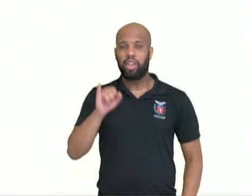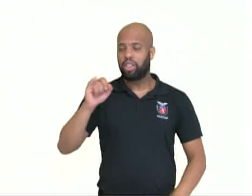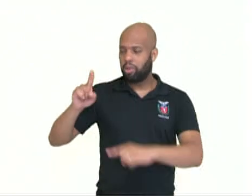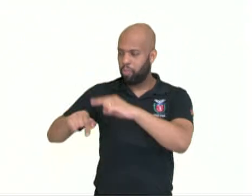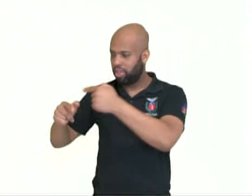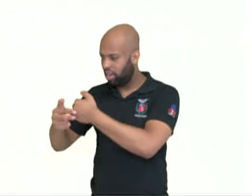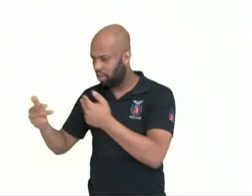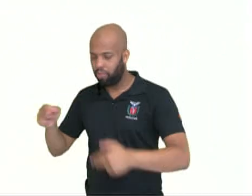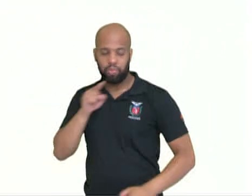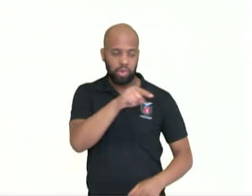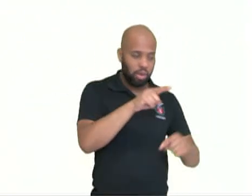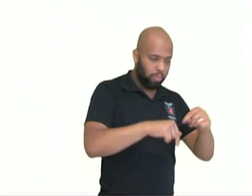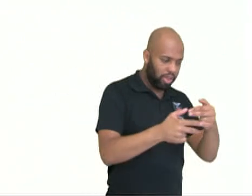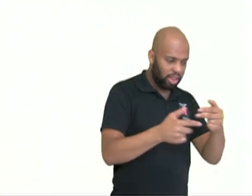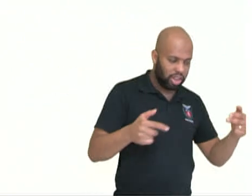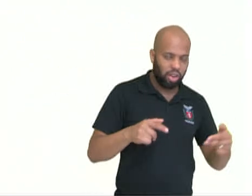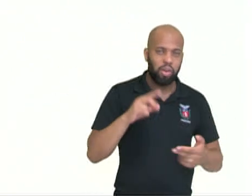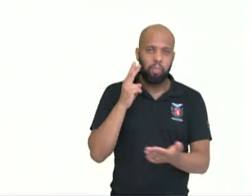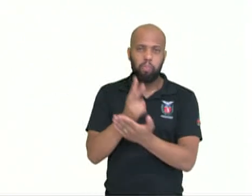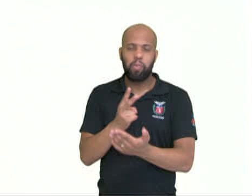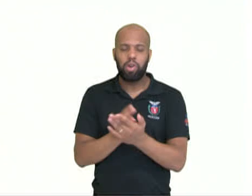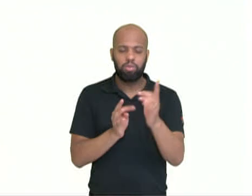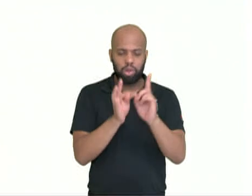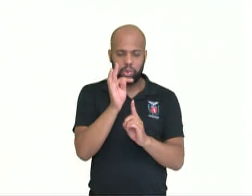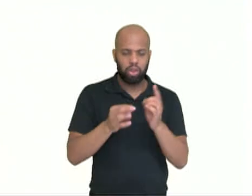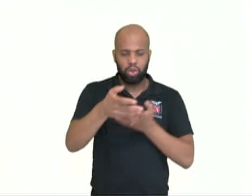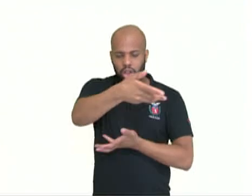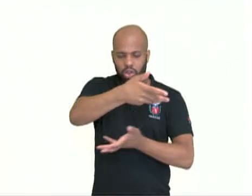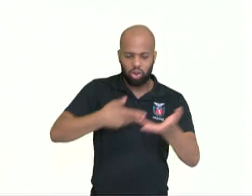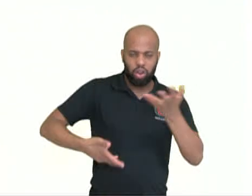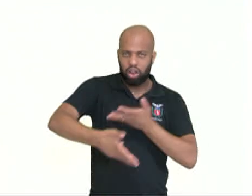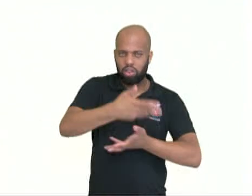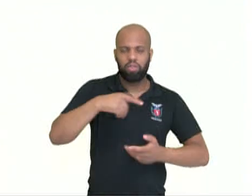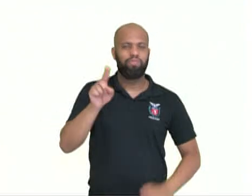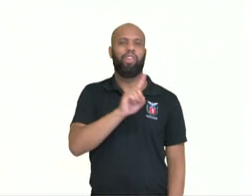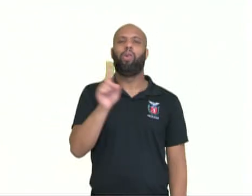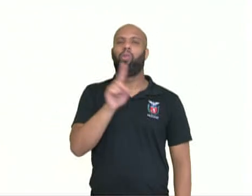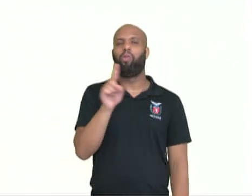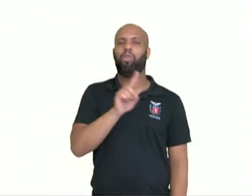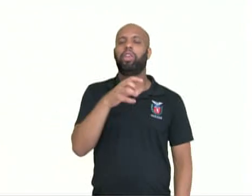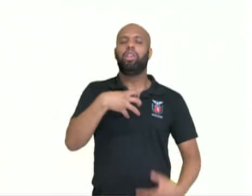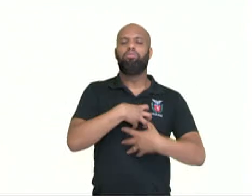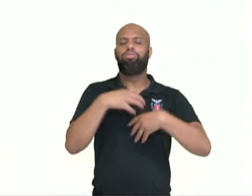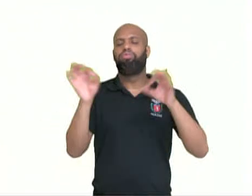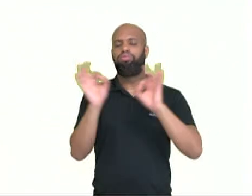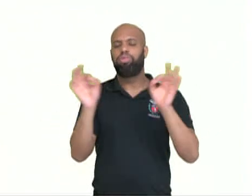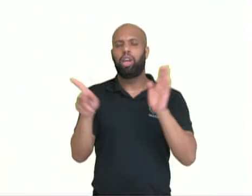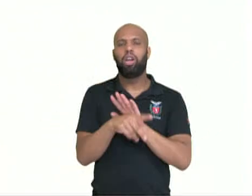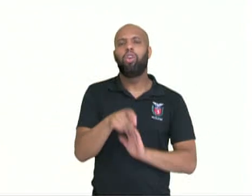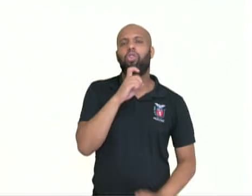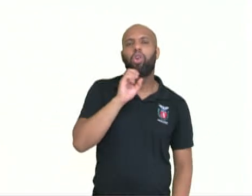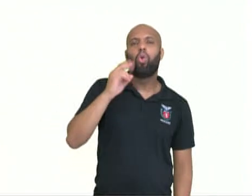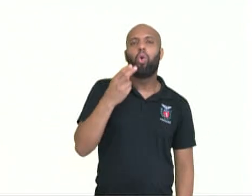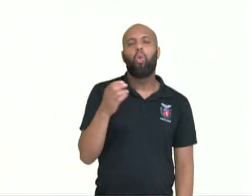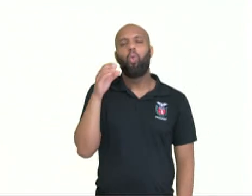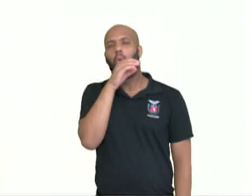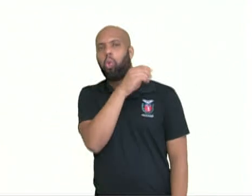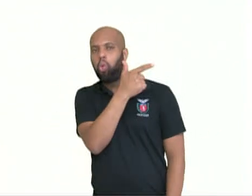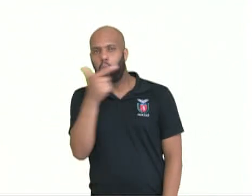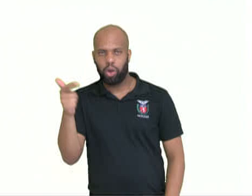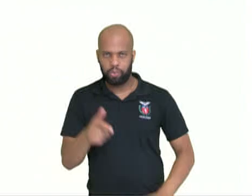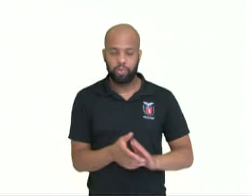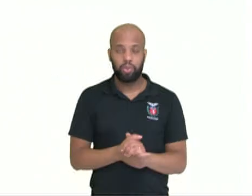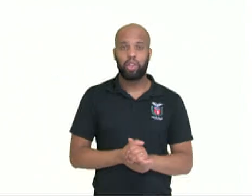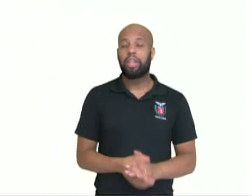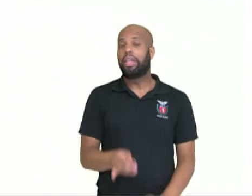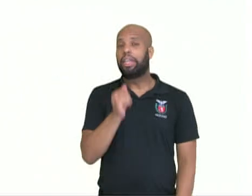temperatura física, eles não trocam calor. Ok? Então, não há sensação de frio ou de calor. É